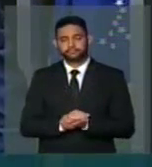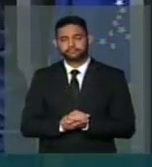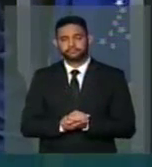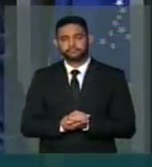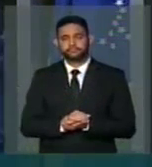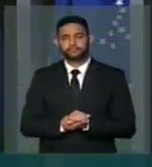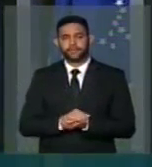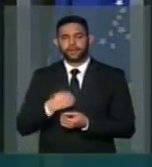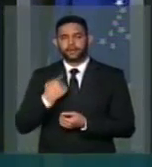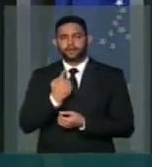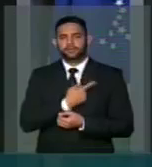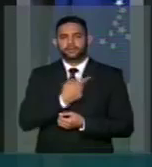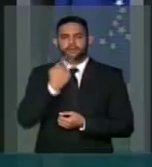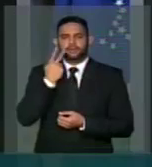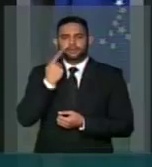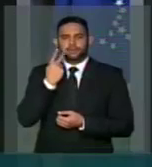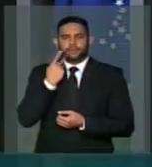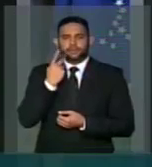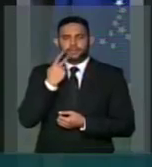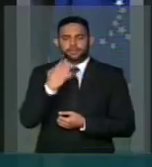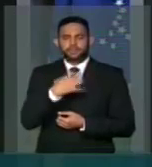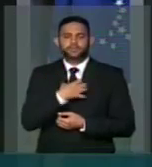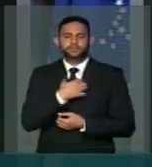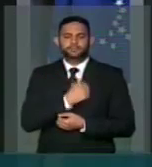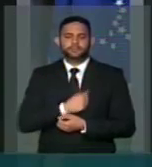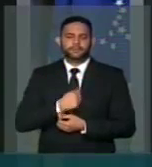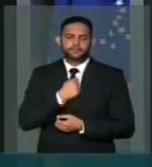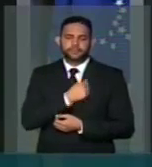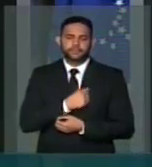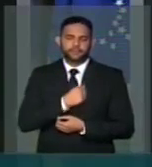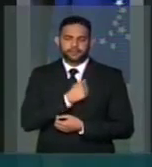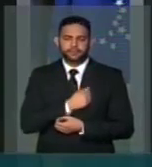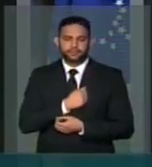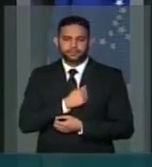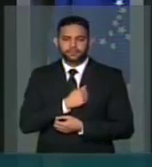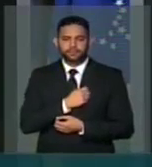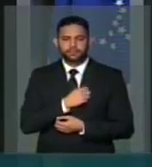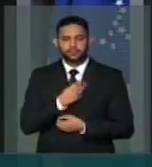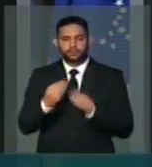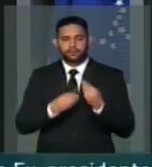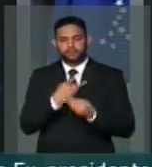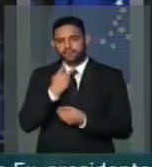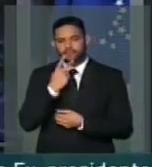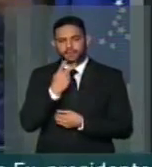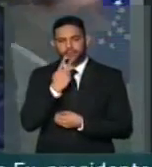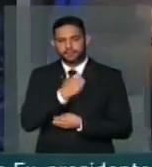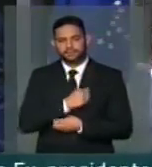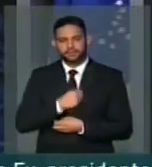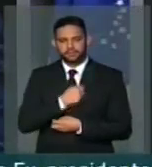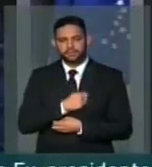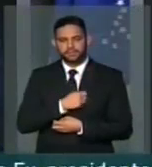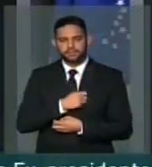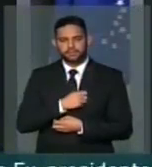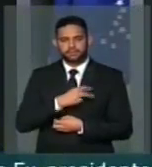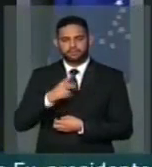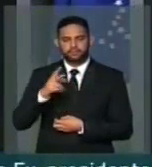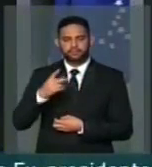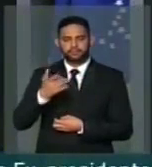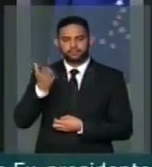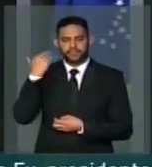E a nós do Ceará, a saudade, que como ele dizia, a saudade é o passado